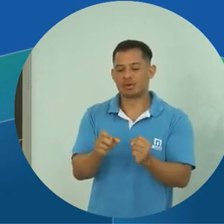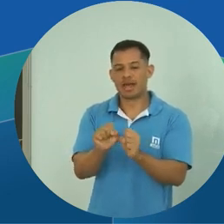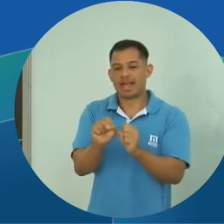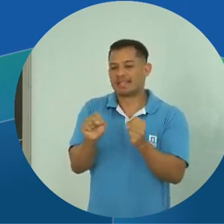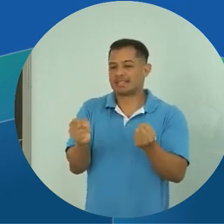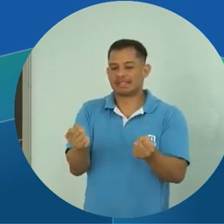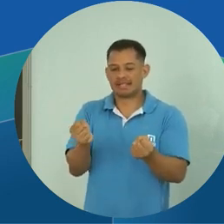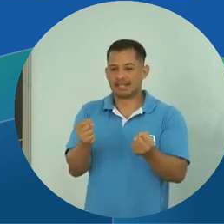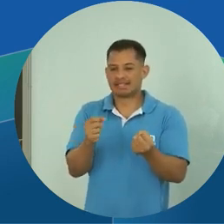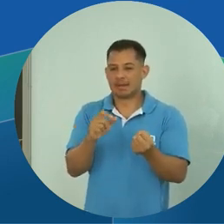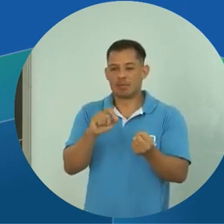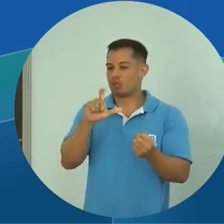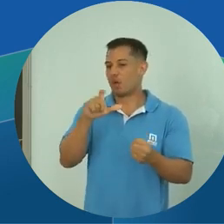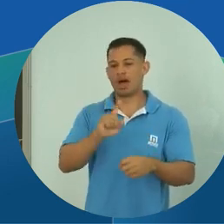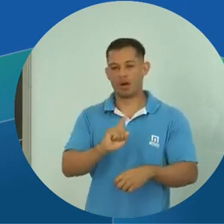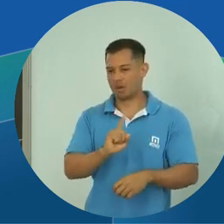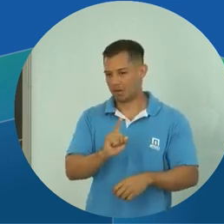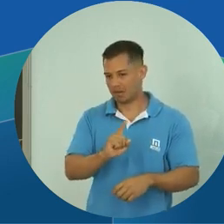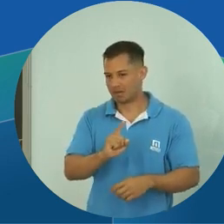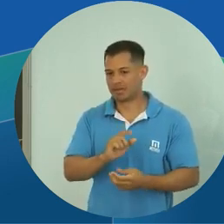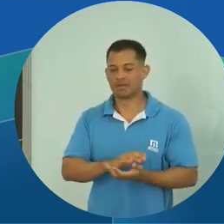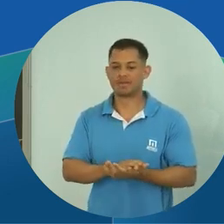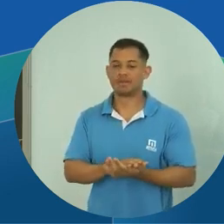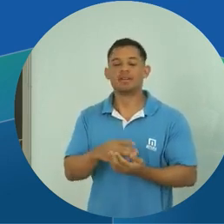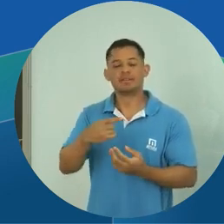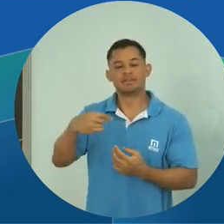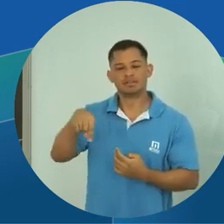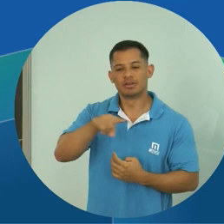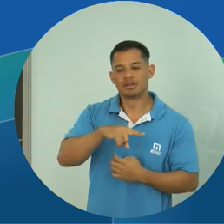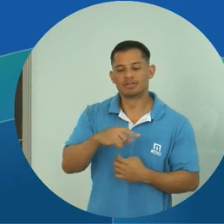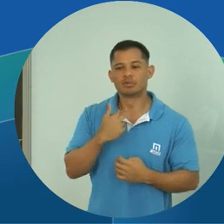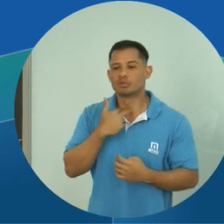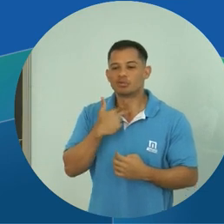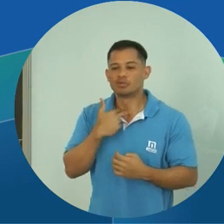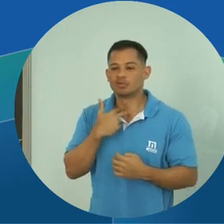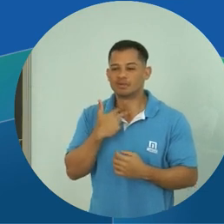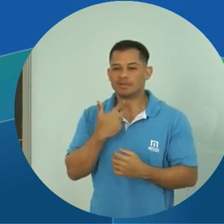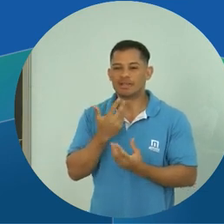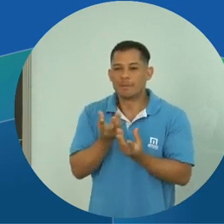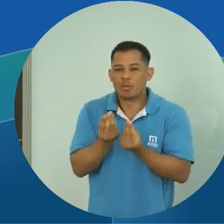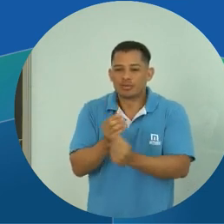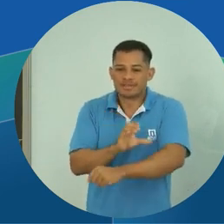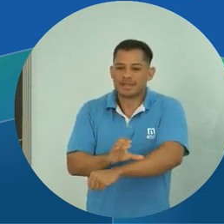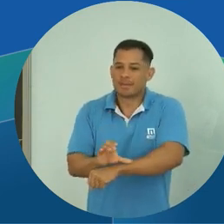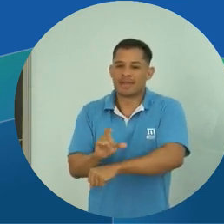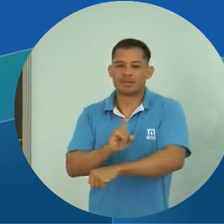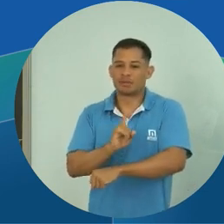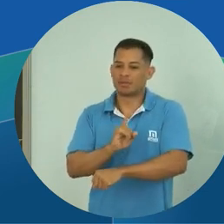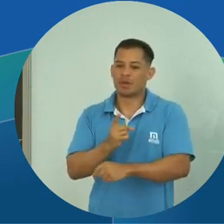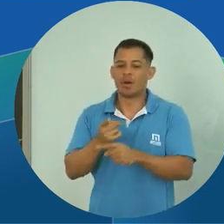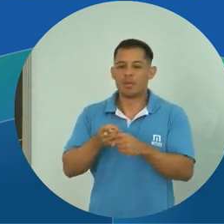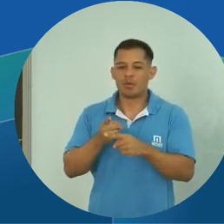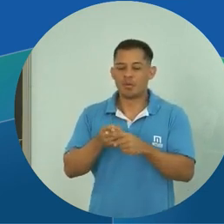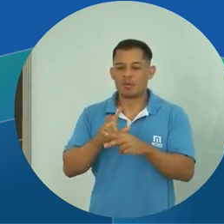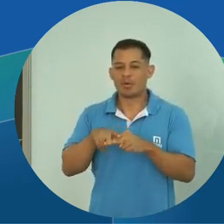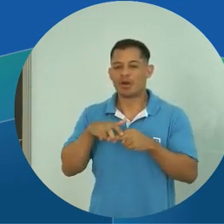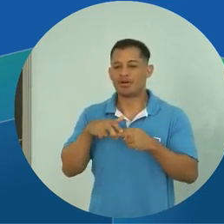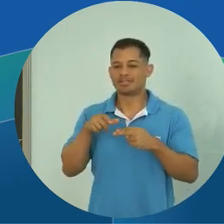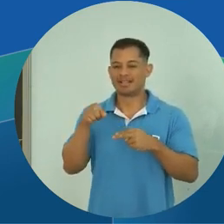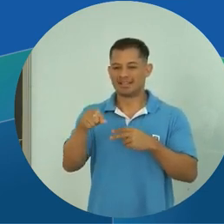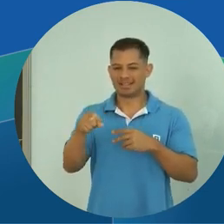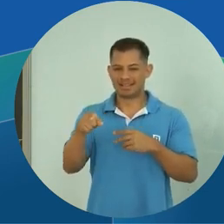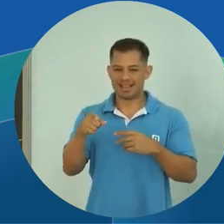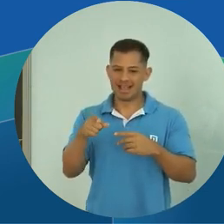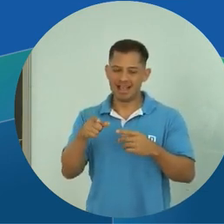alta. Então, a gente não podia ter muito cimento, por conta do comportamento termogênico, mas o cimento ele